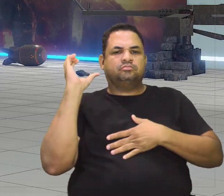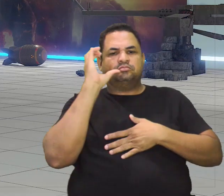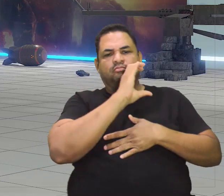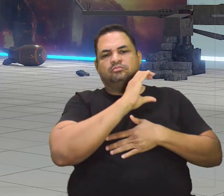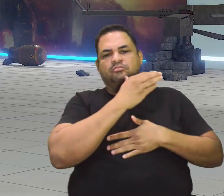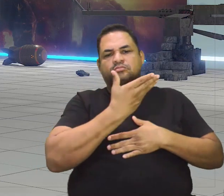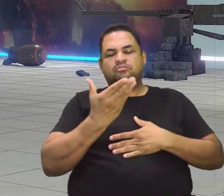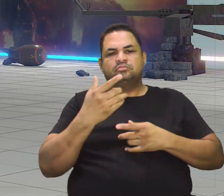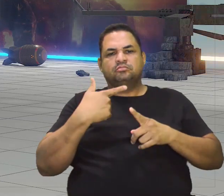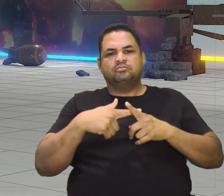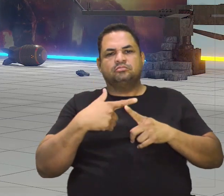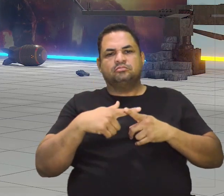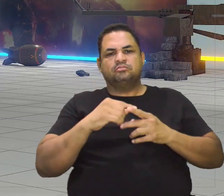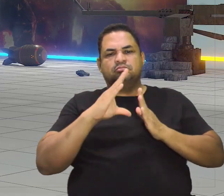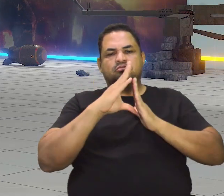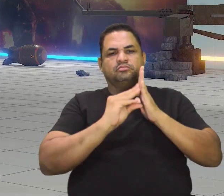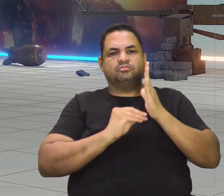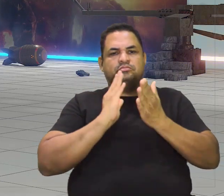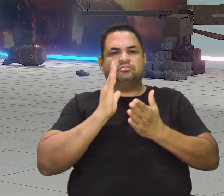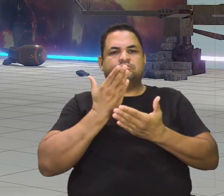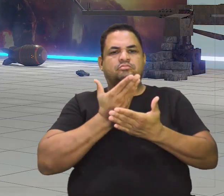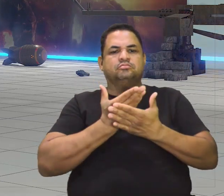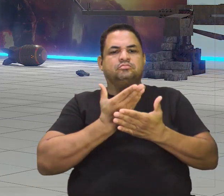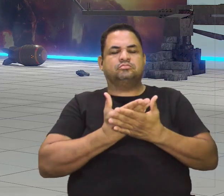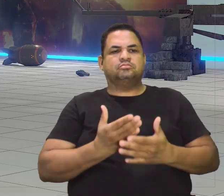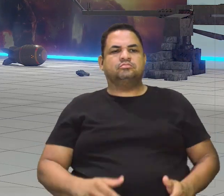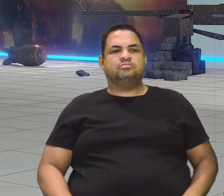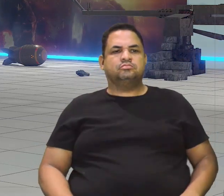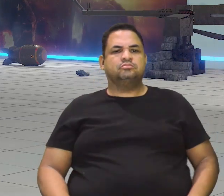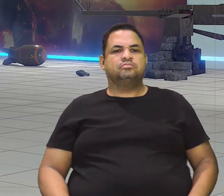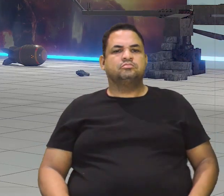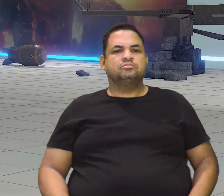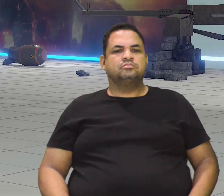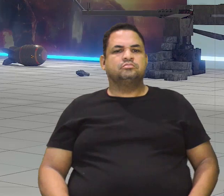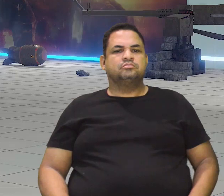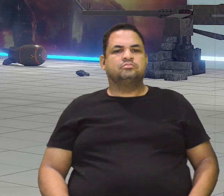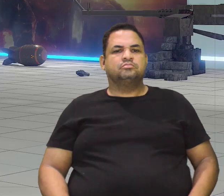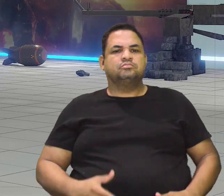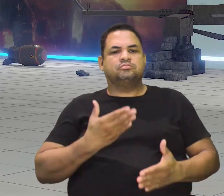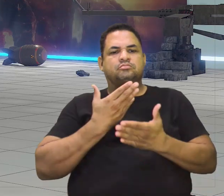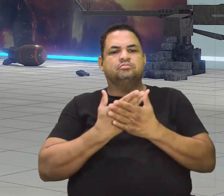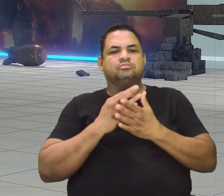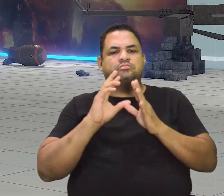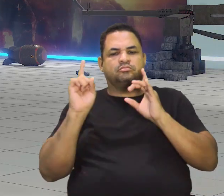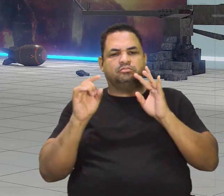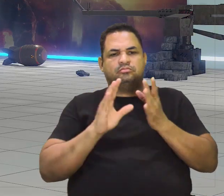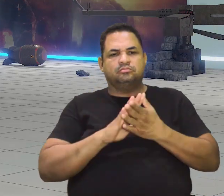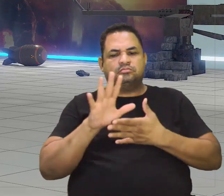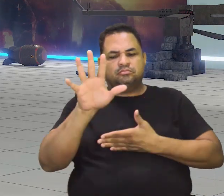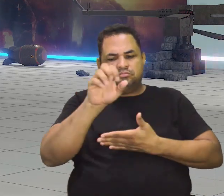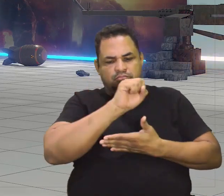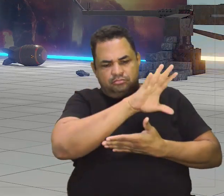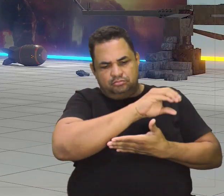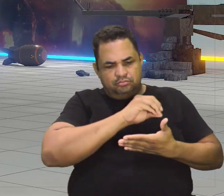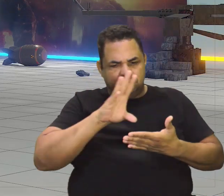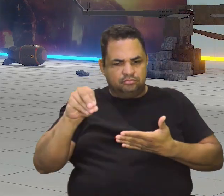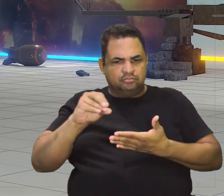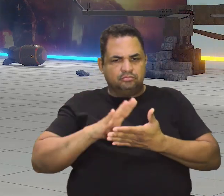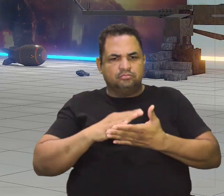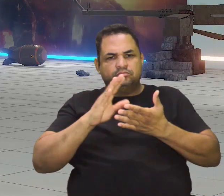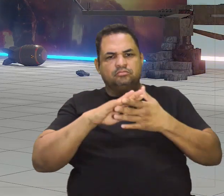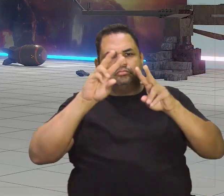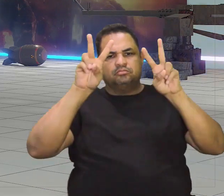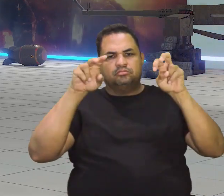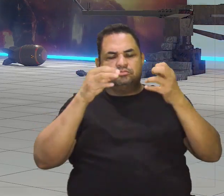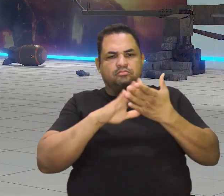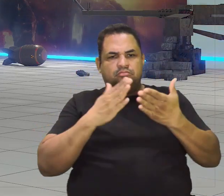vocês, porque são conteúdos que vocês já vinham estudando, que vocês já estudaram aula por aula. Eu peguei alguns pontos dessa aula aqui para trazer